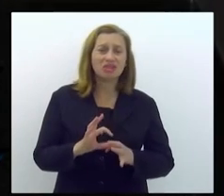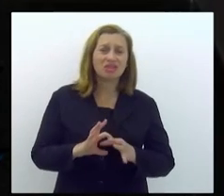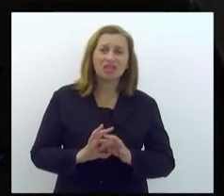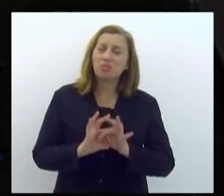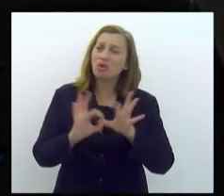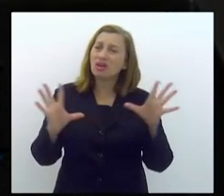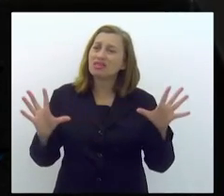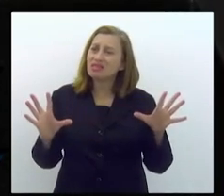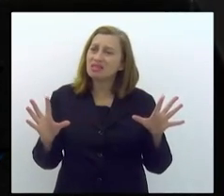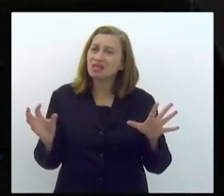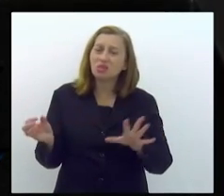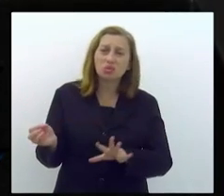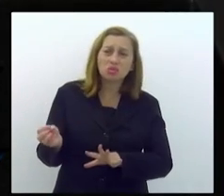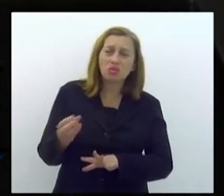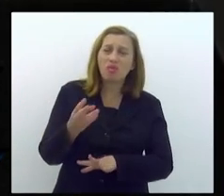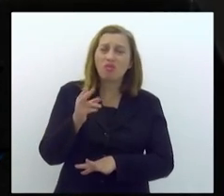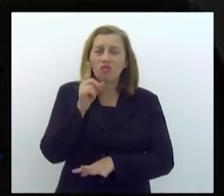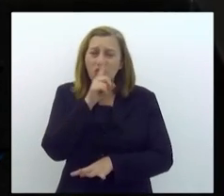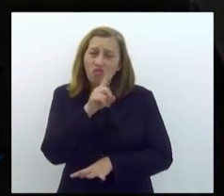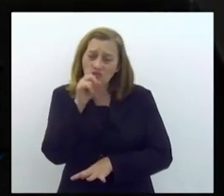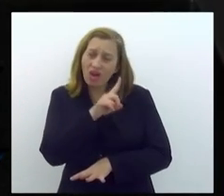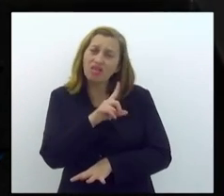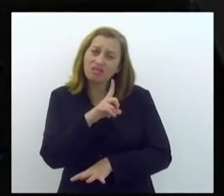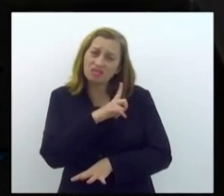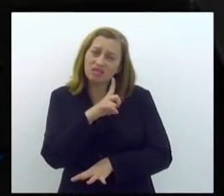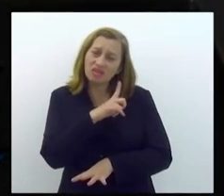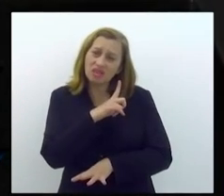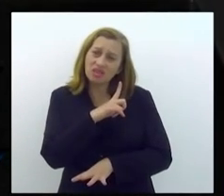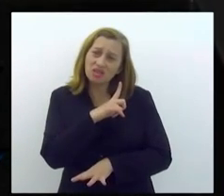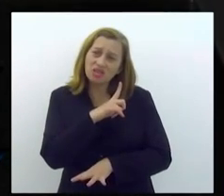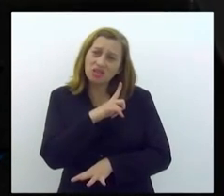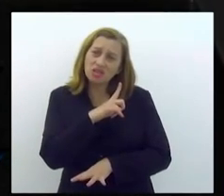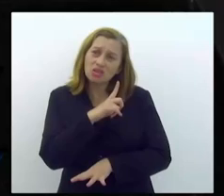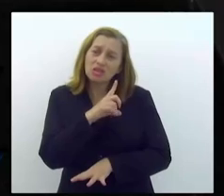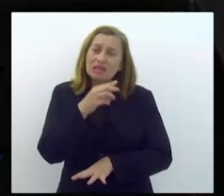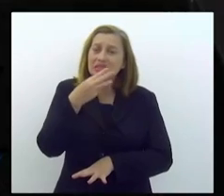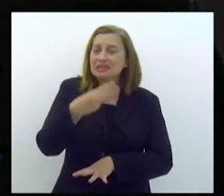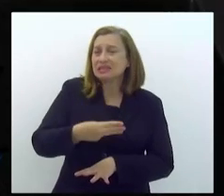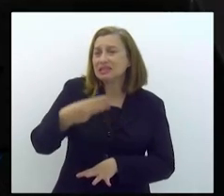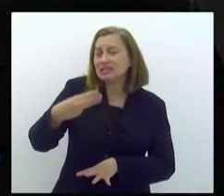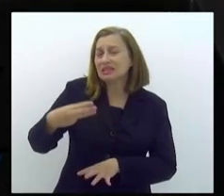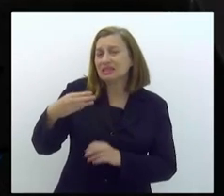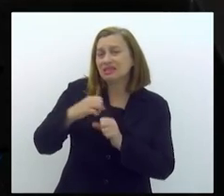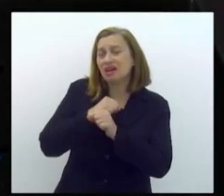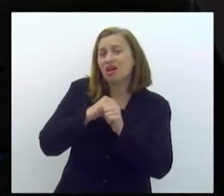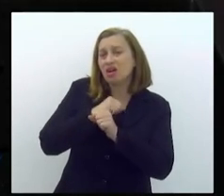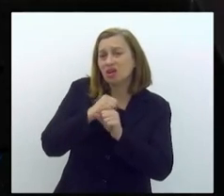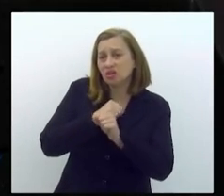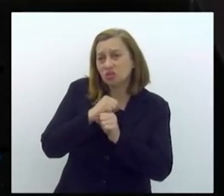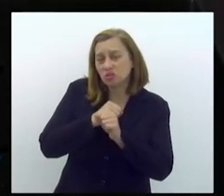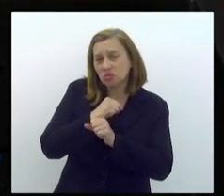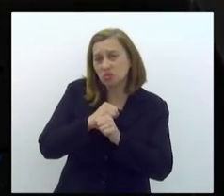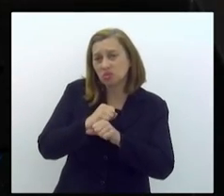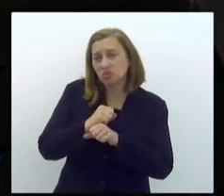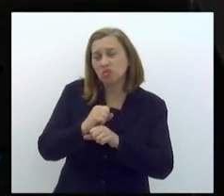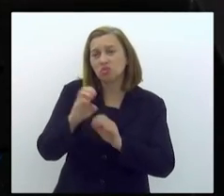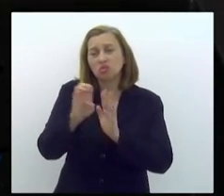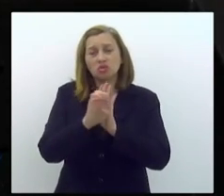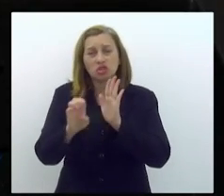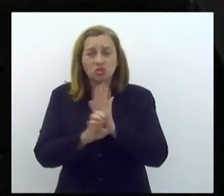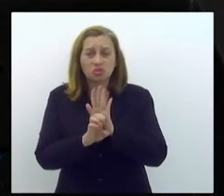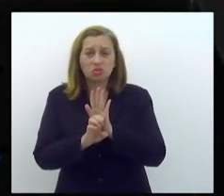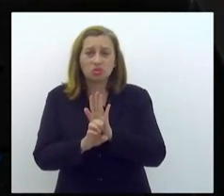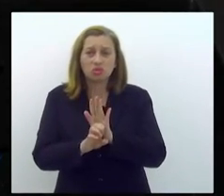recente e falha que apenas tem 33 anos do seu Estatuto da Criança e do